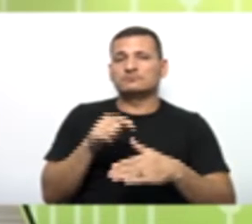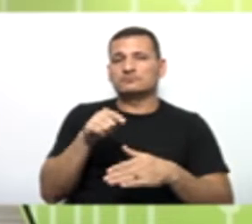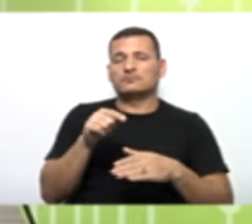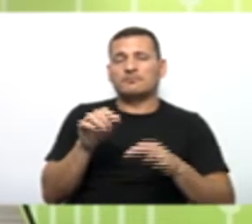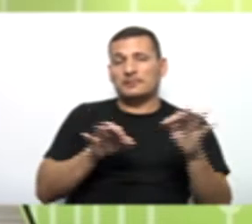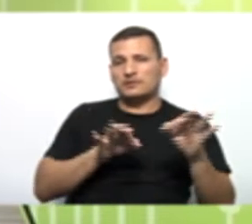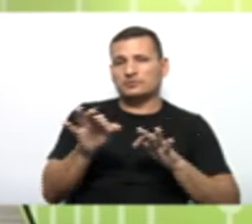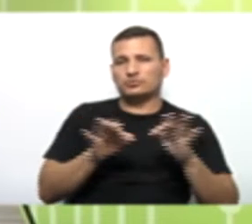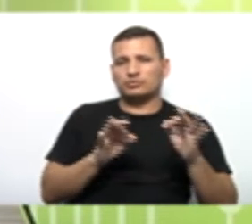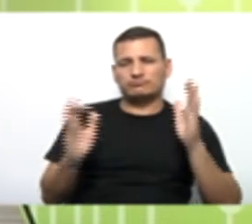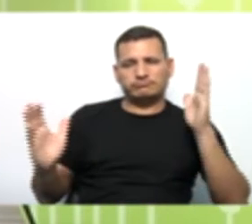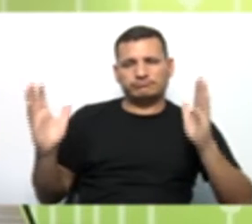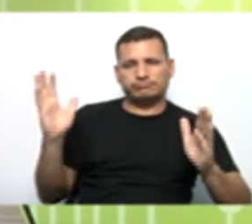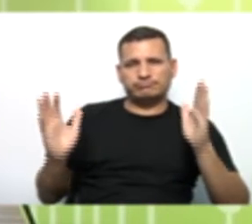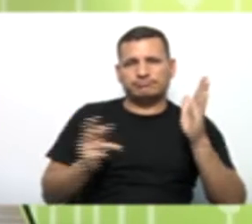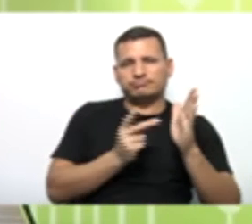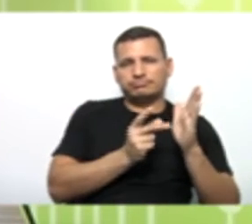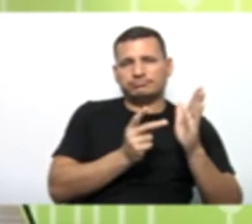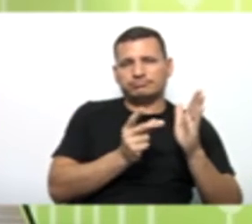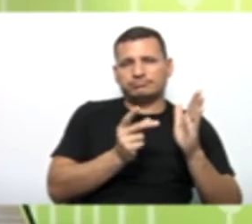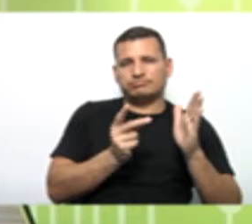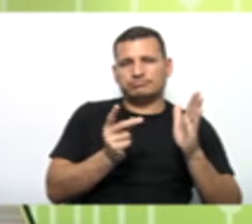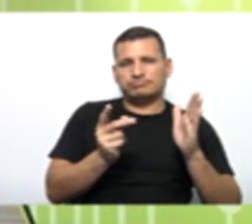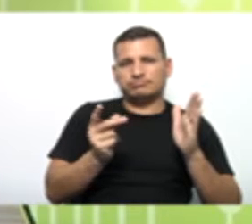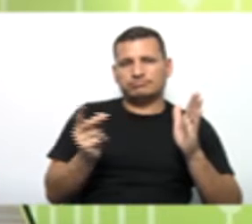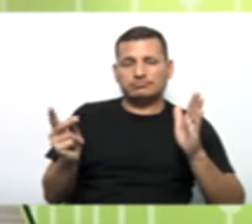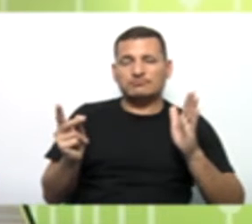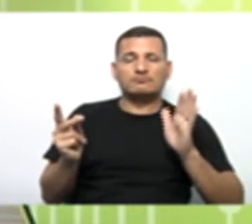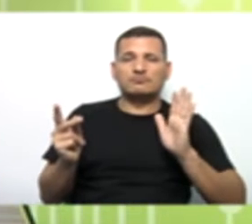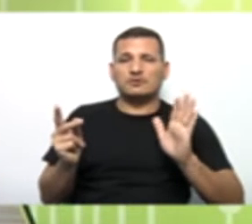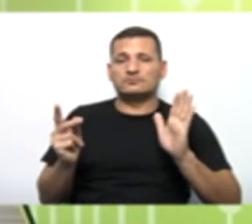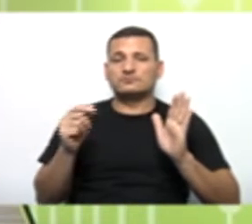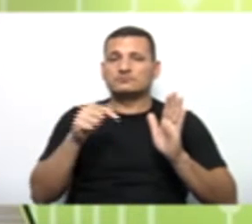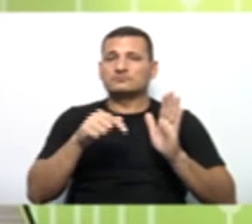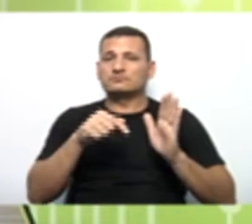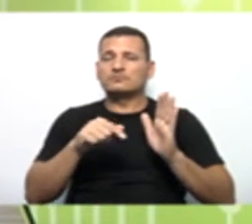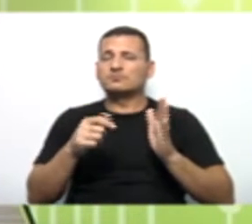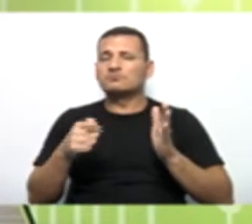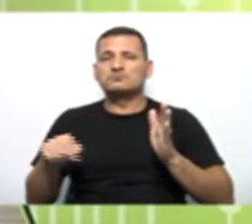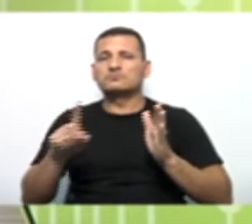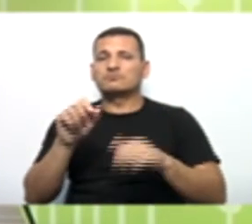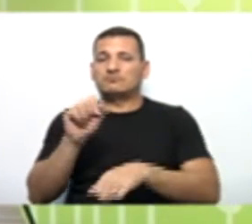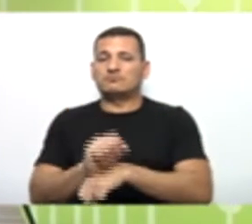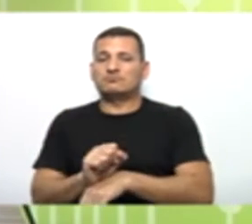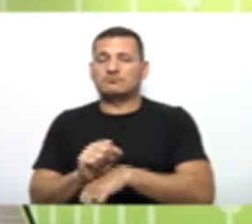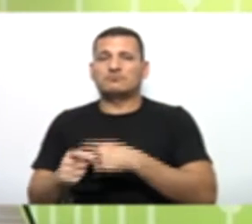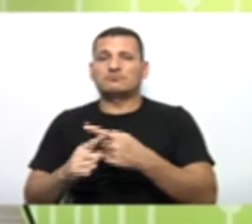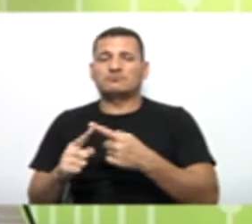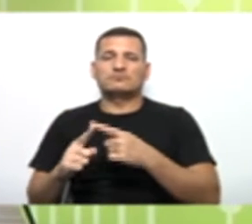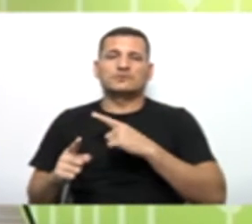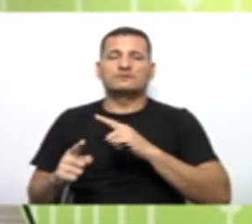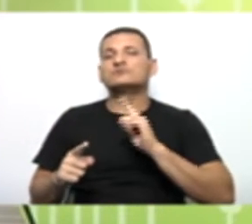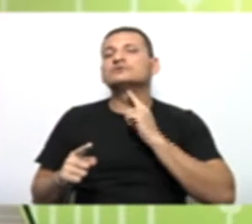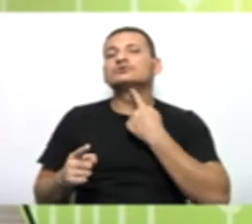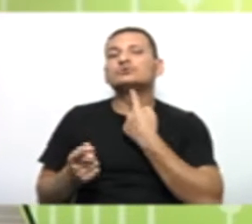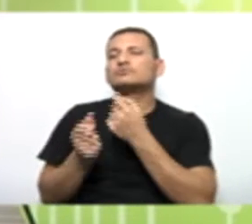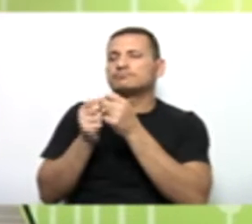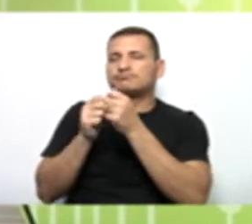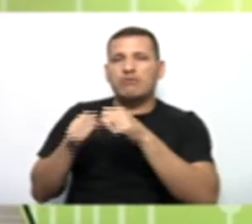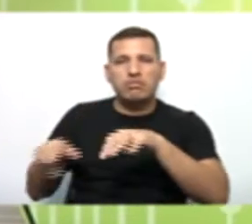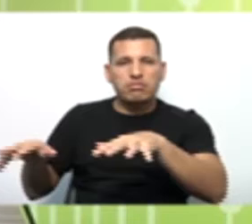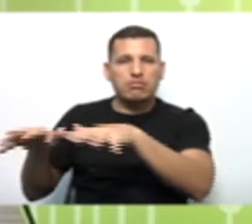planejado trabalhar, sem que para isso ela precise parar, porque houve uma grande poluição no local,